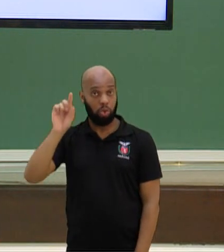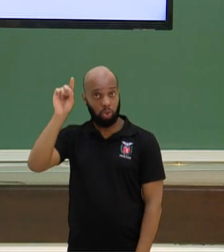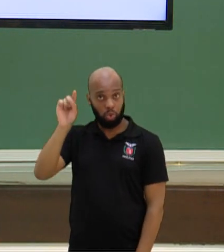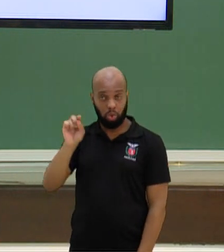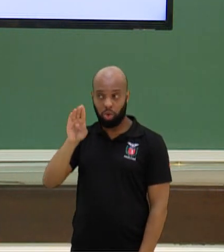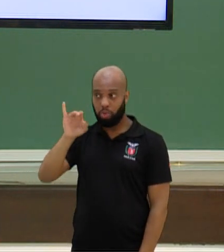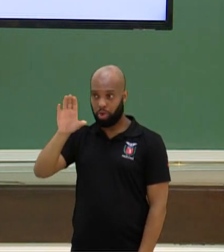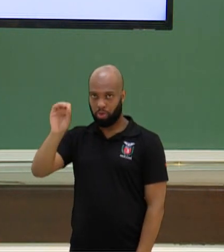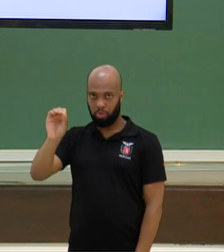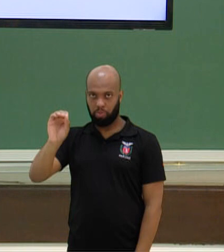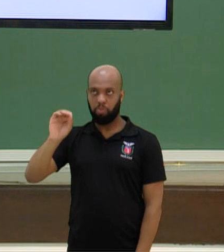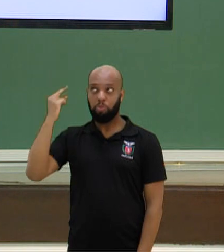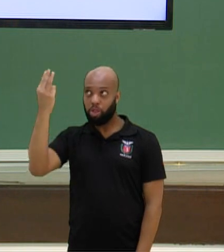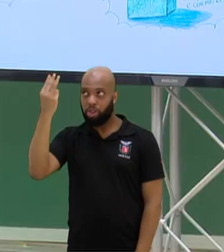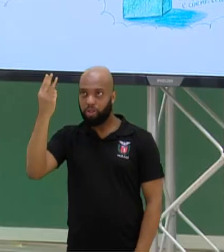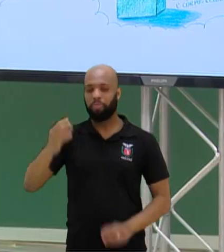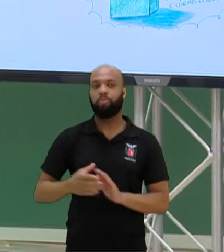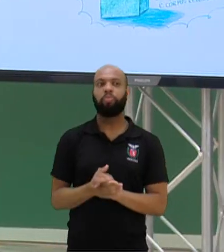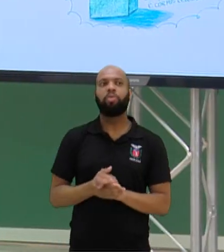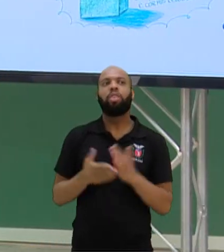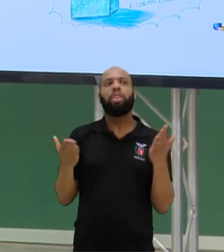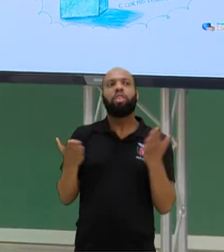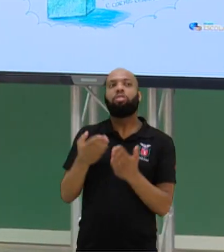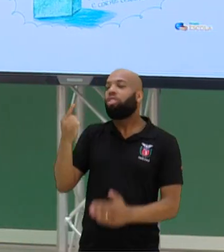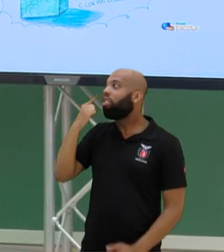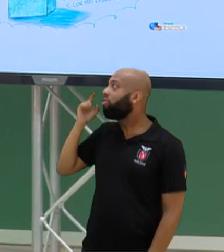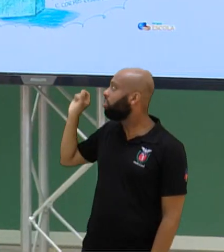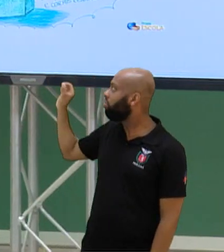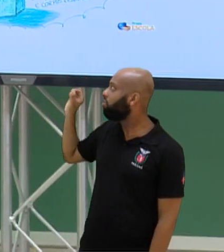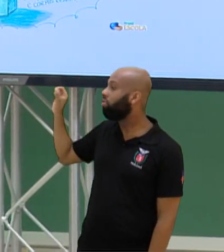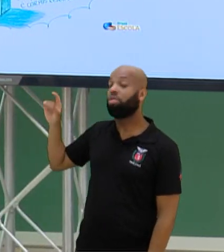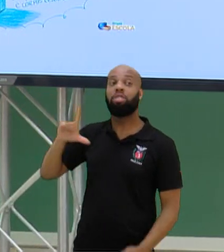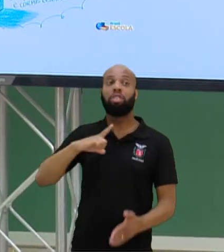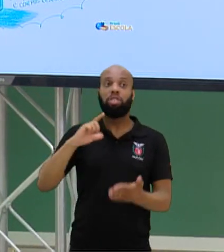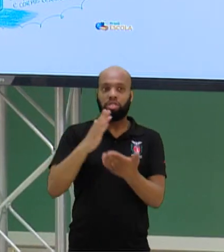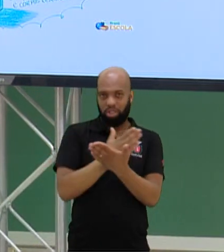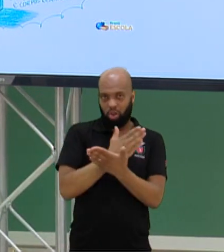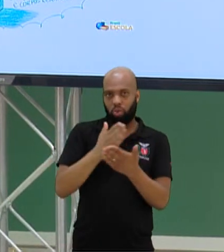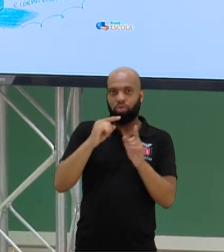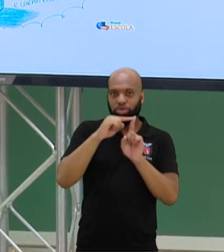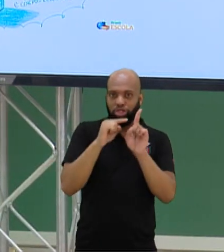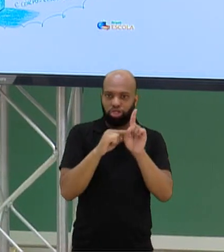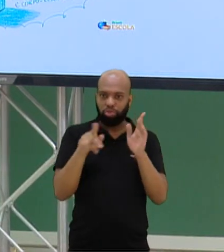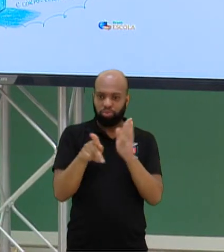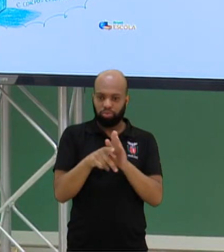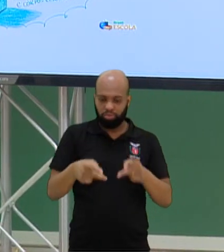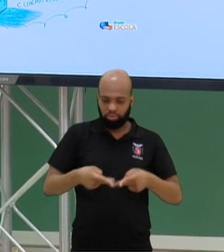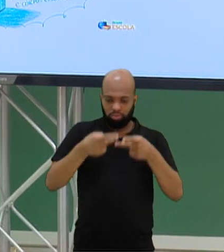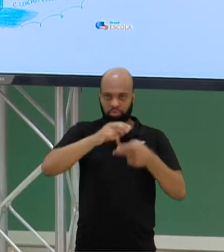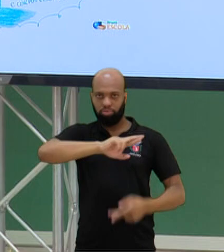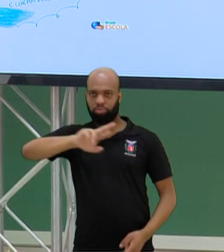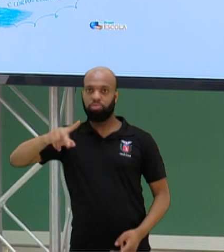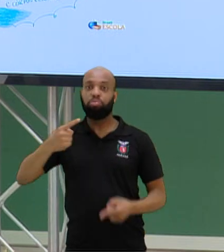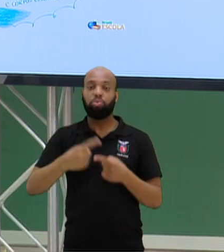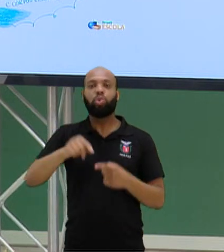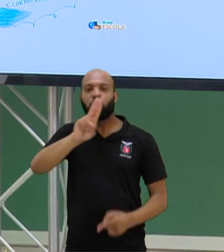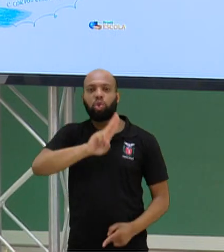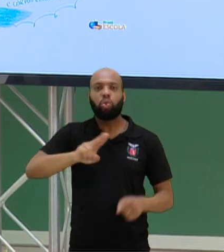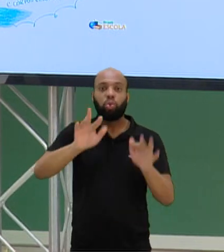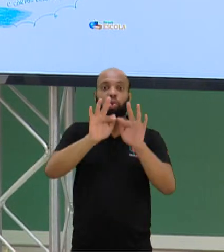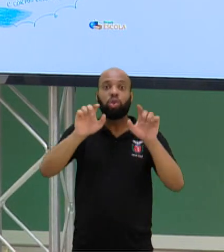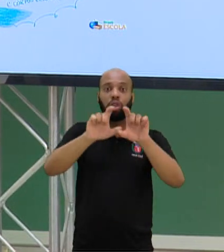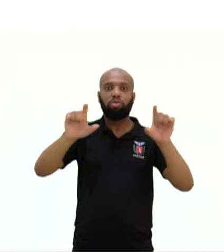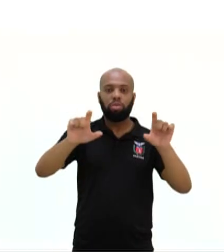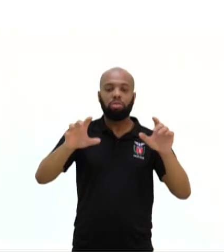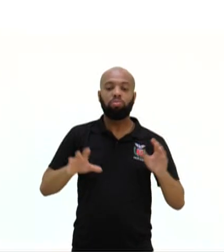bom? Então, olha aqui, pessoal, a professora colocou alguns sólidos aqui, porque nós utilizamos fórmulas para calcular